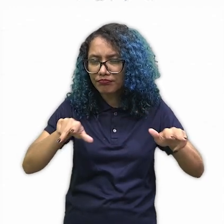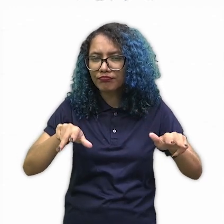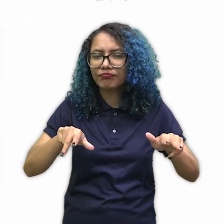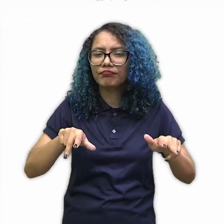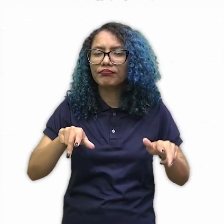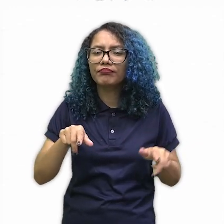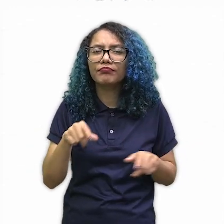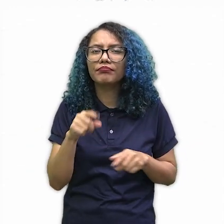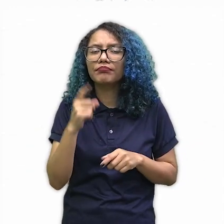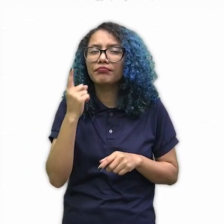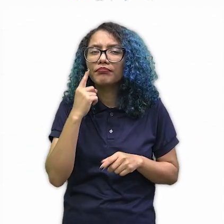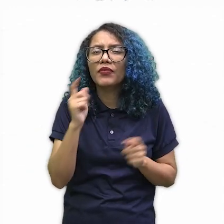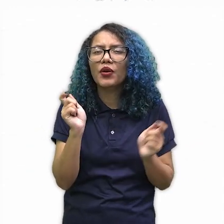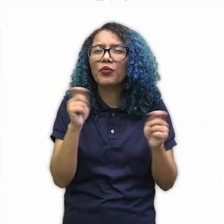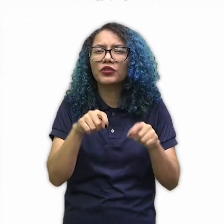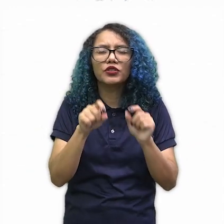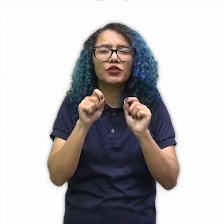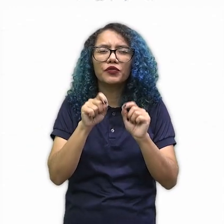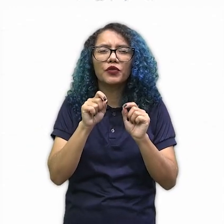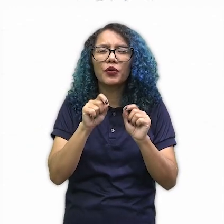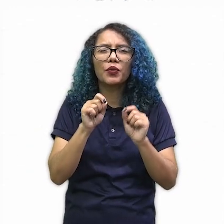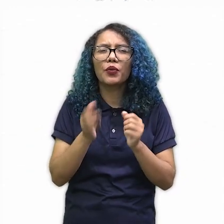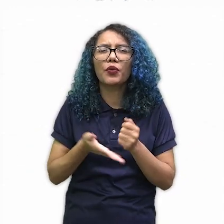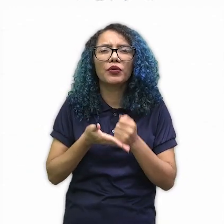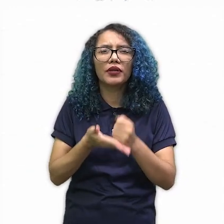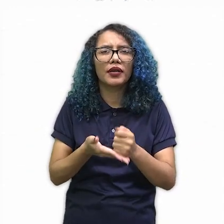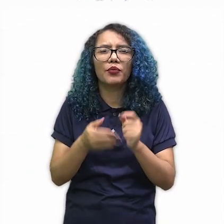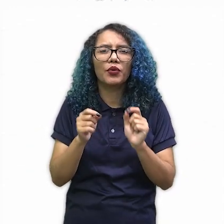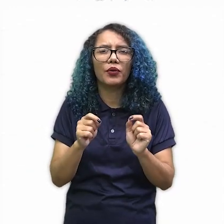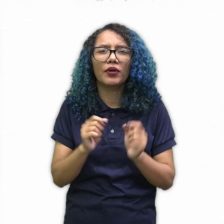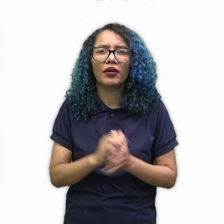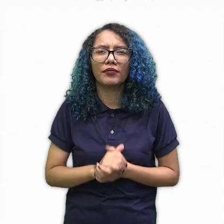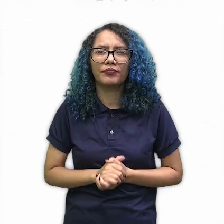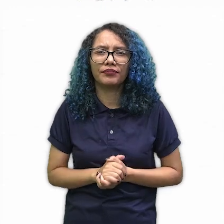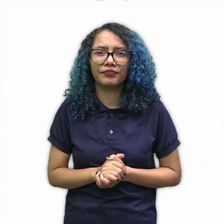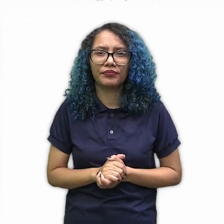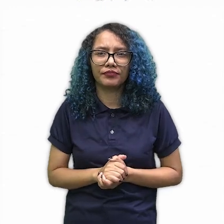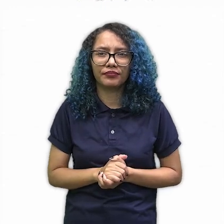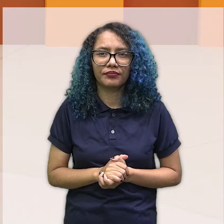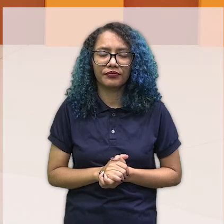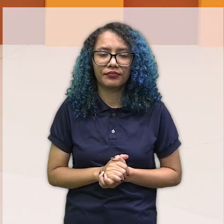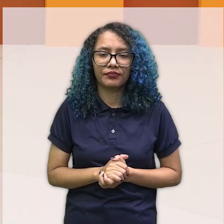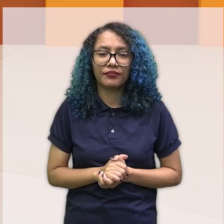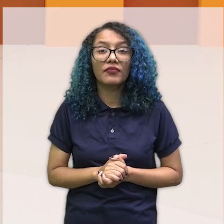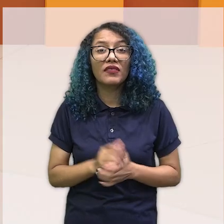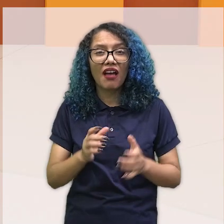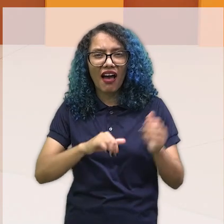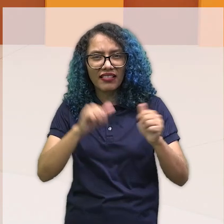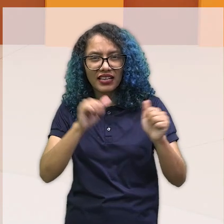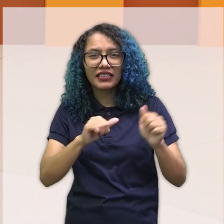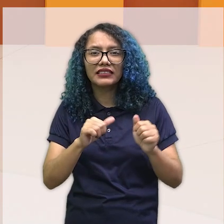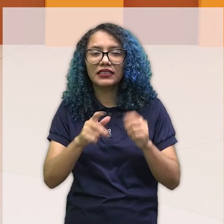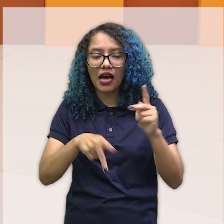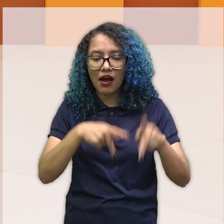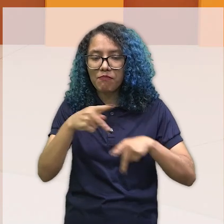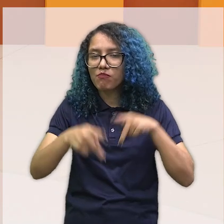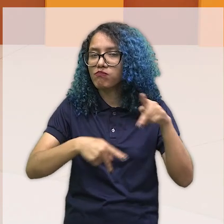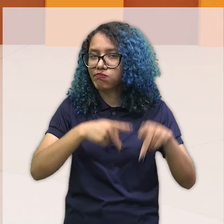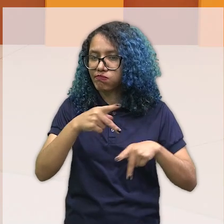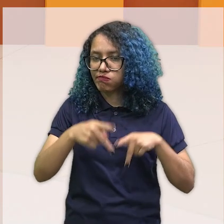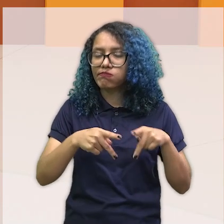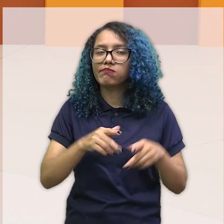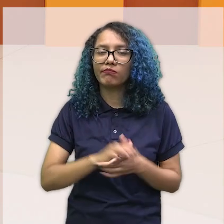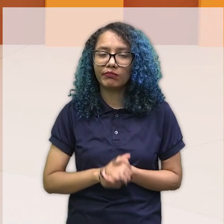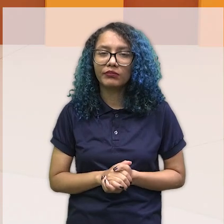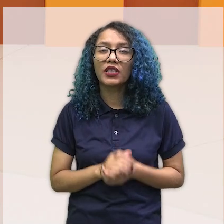acaba ajudando muito, né, aí a gente observar a população. E uma delas, gente, que vai ter